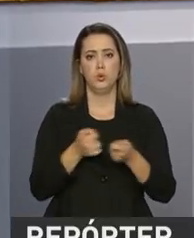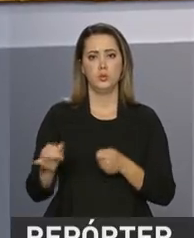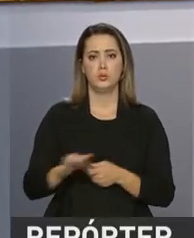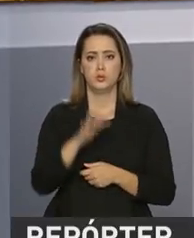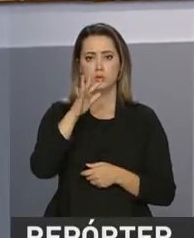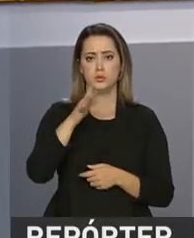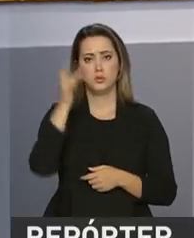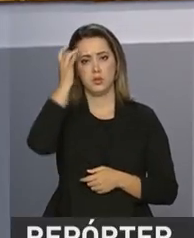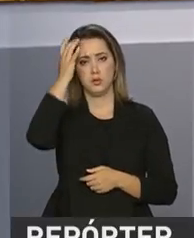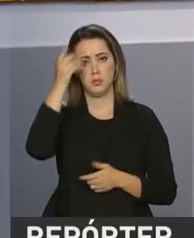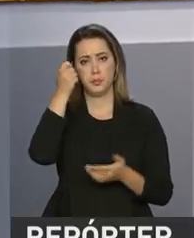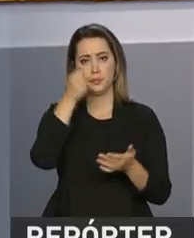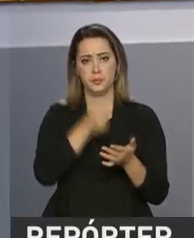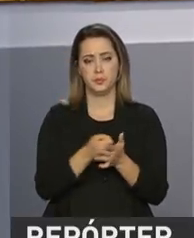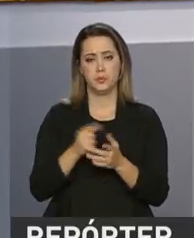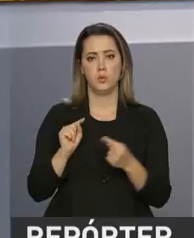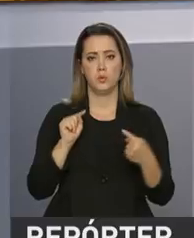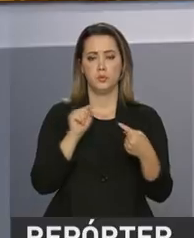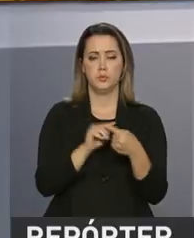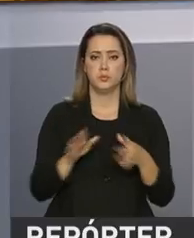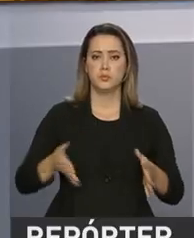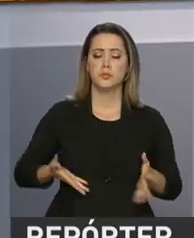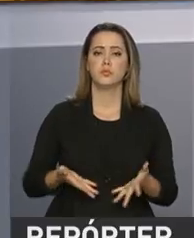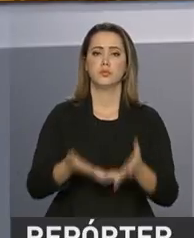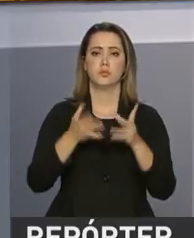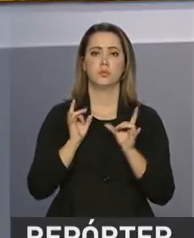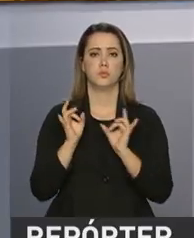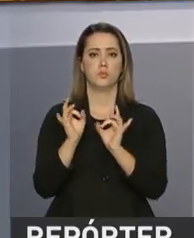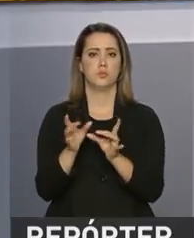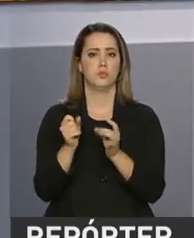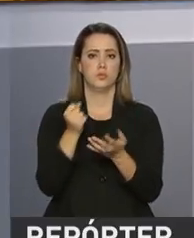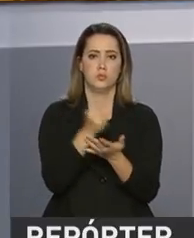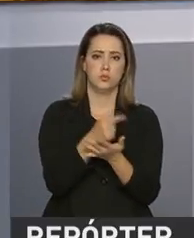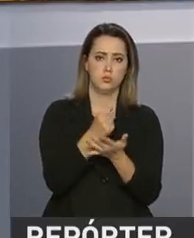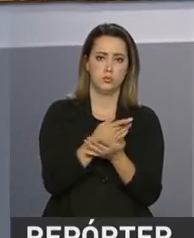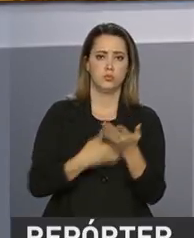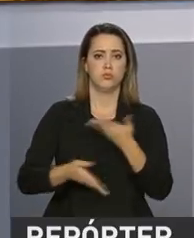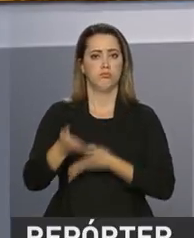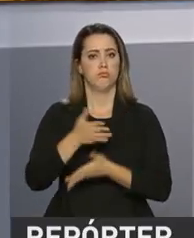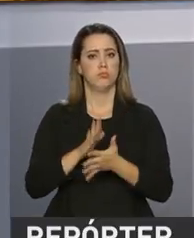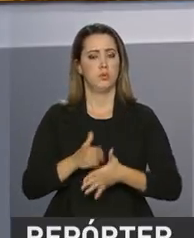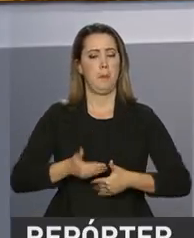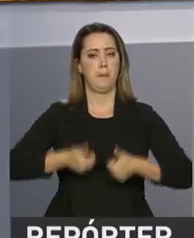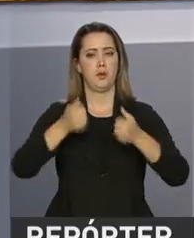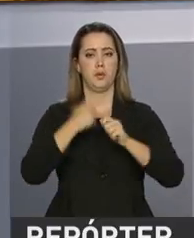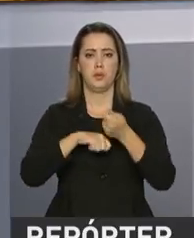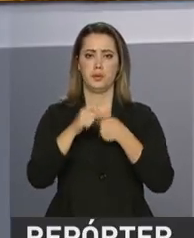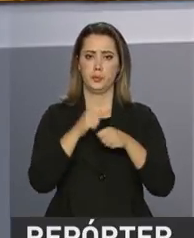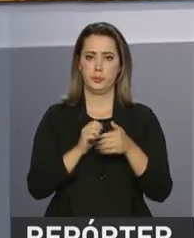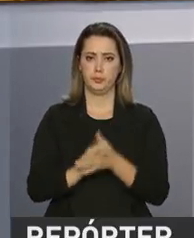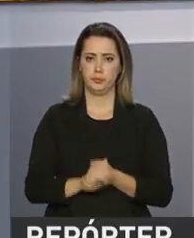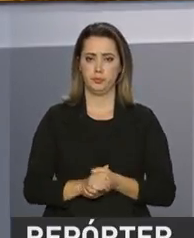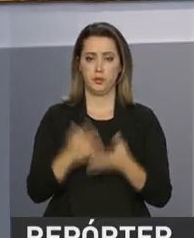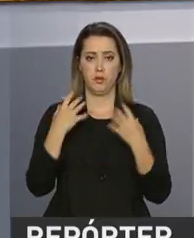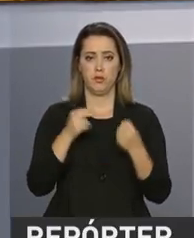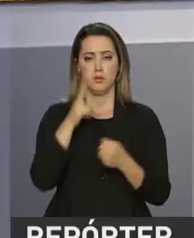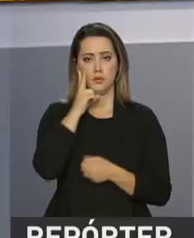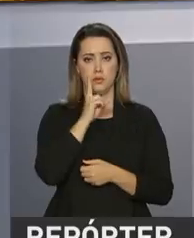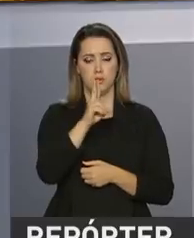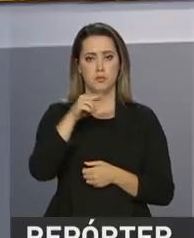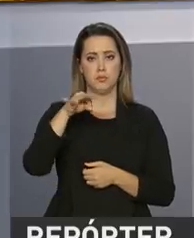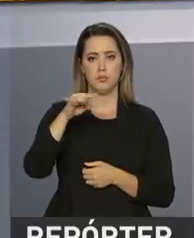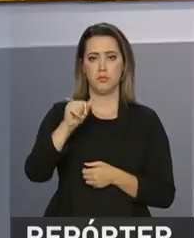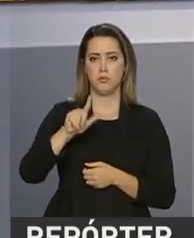da inflação e as facilidades para pagar o objetivo é incentivar o consumo e garantir a retomada da economia nós vamos acompanhar